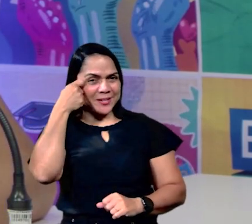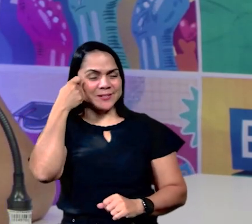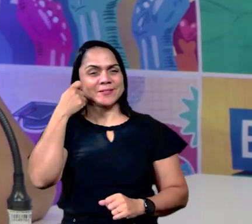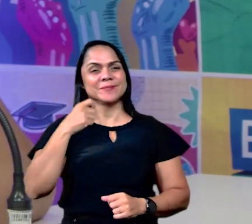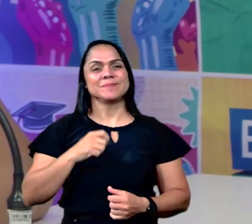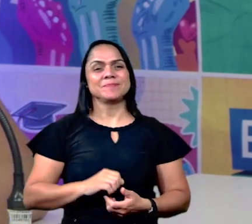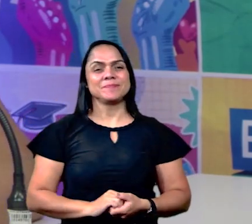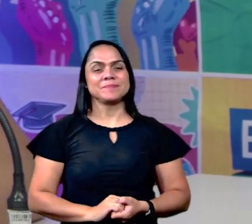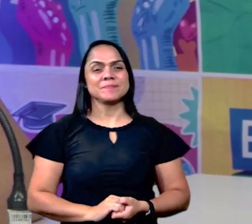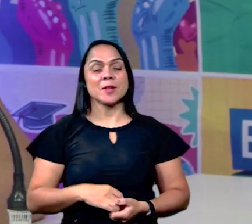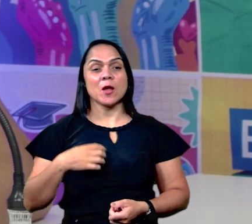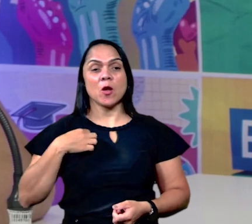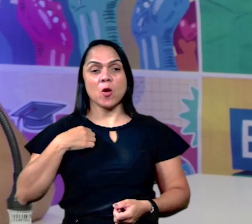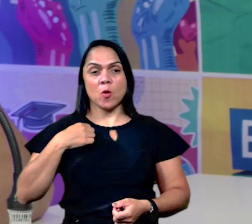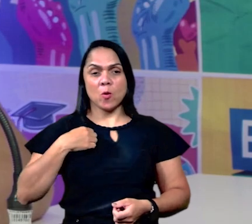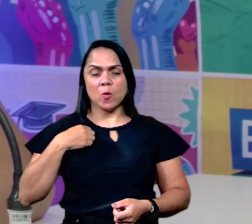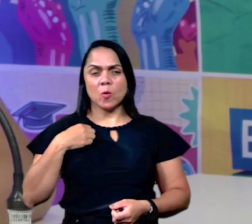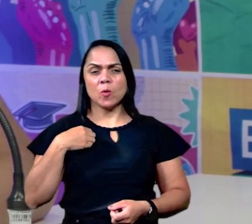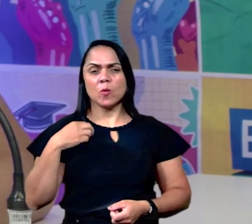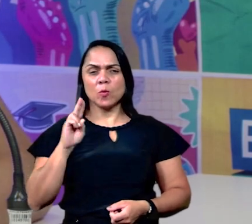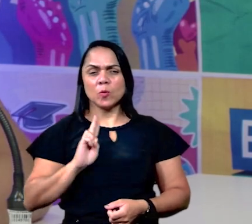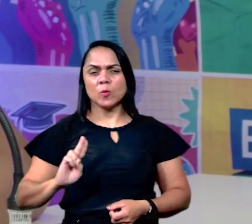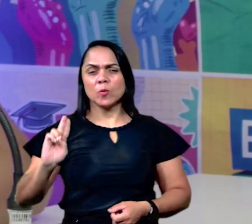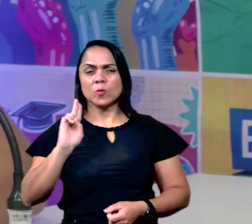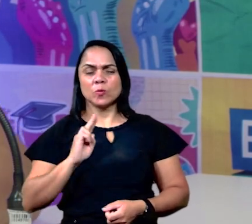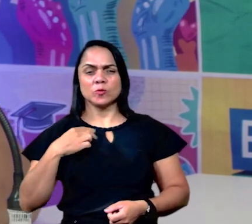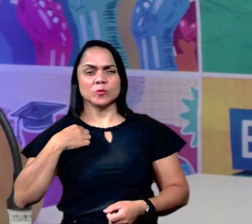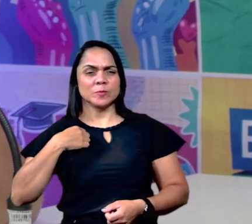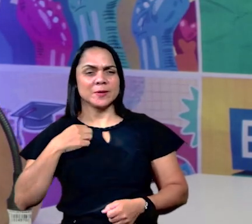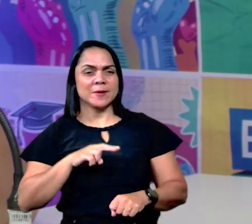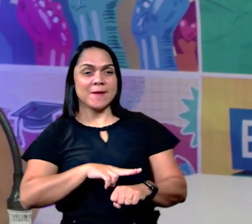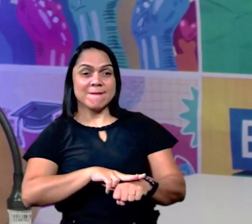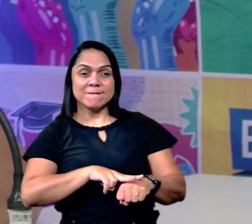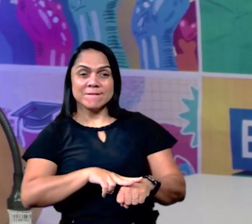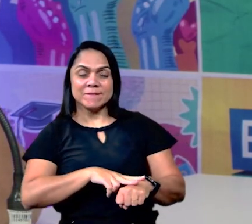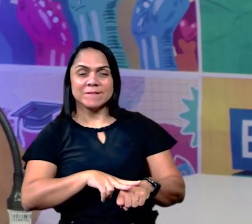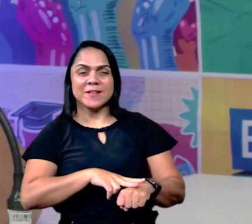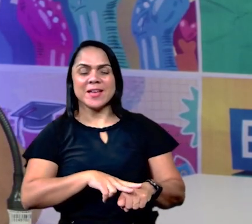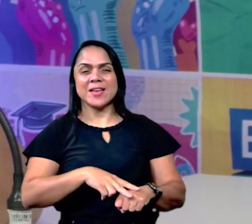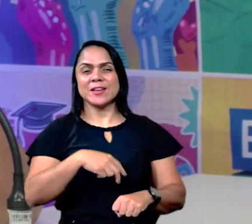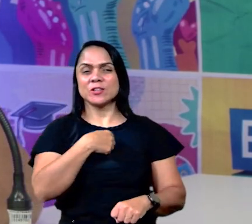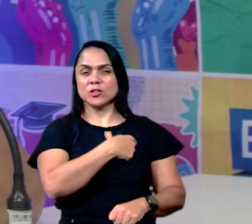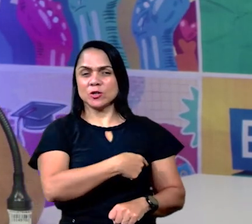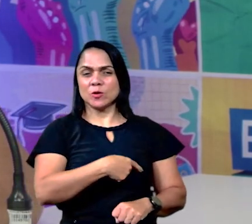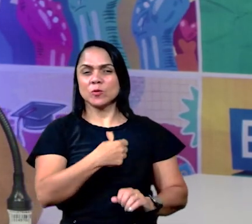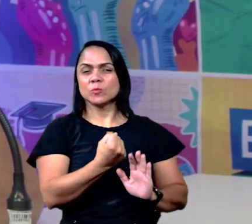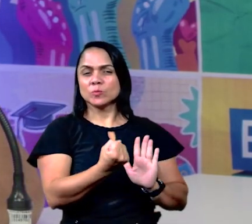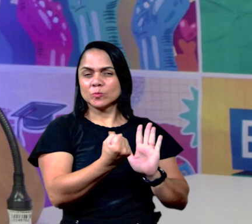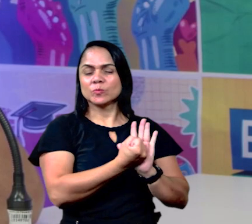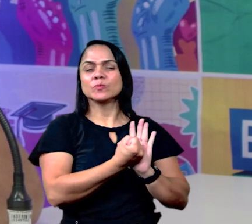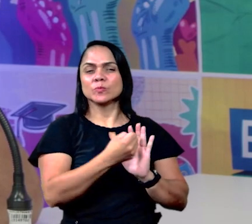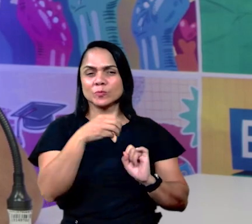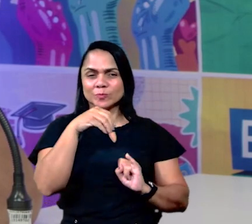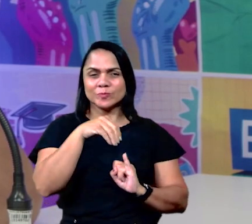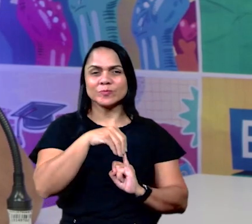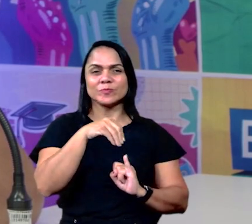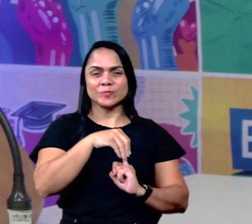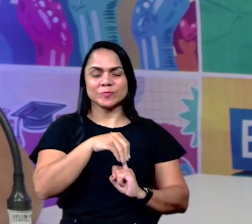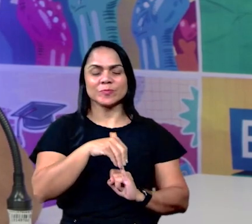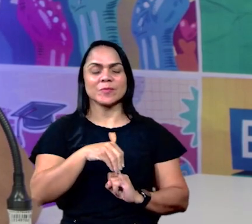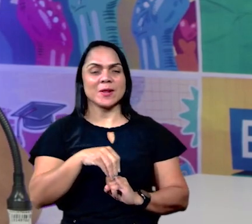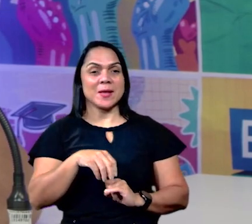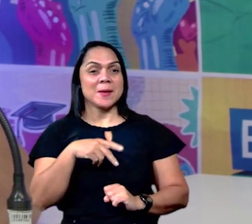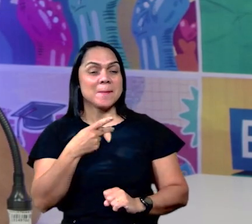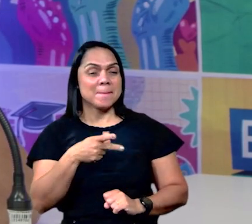preto, e estou usando uma camiseta verde com um símbolo com a logo do Instituto Federal. E para a gente